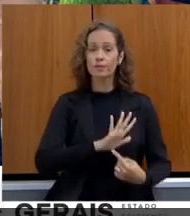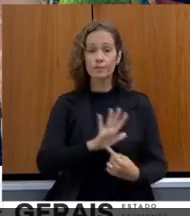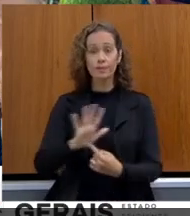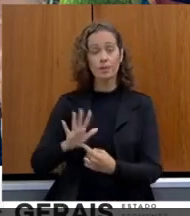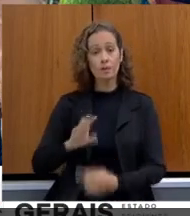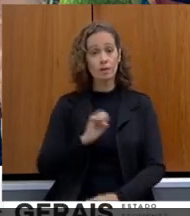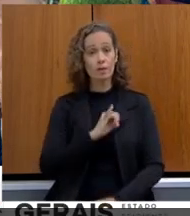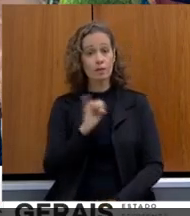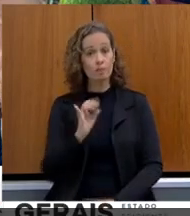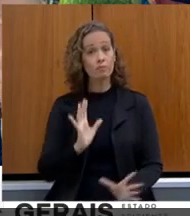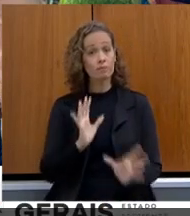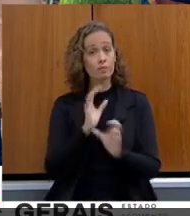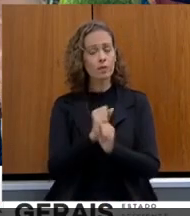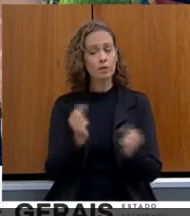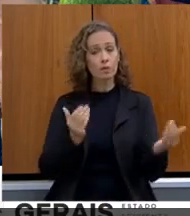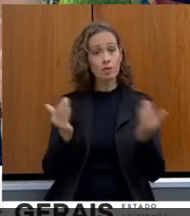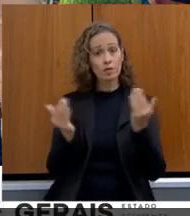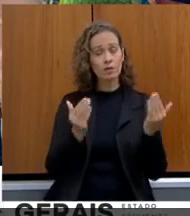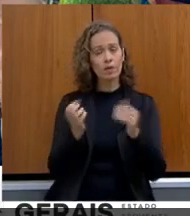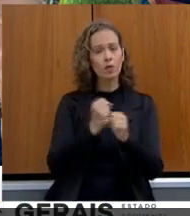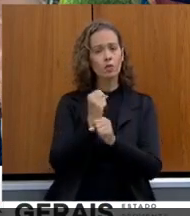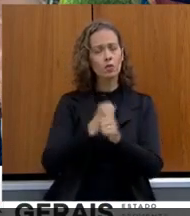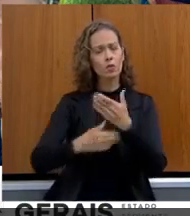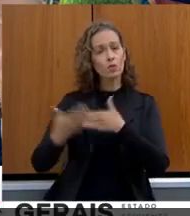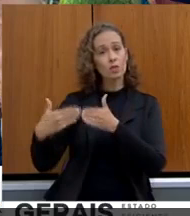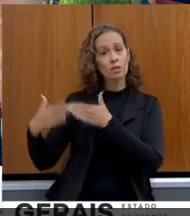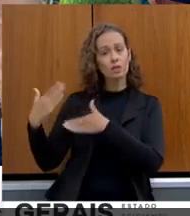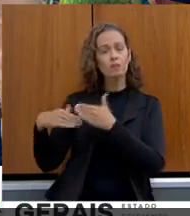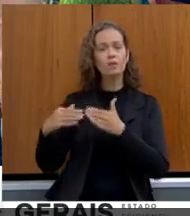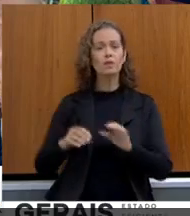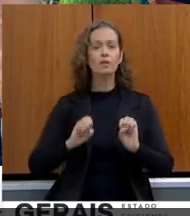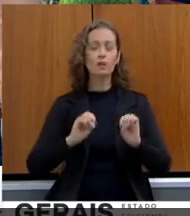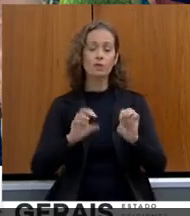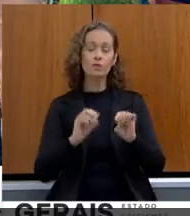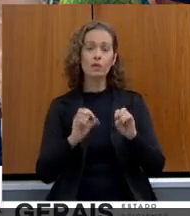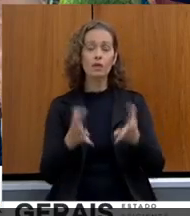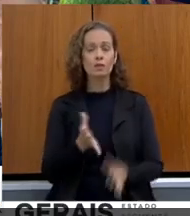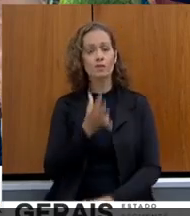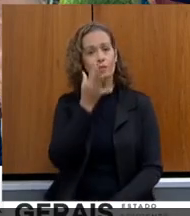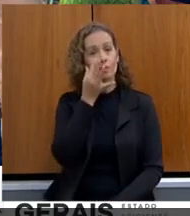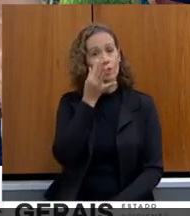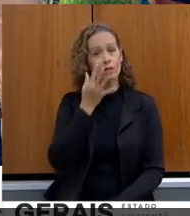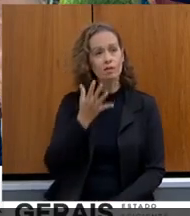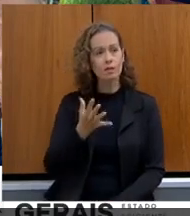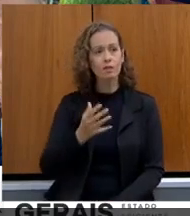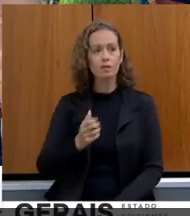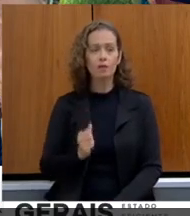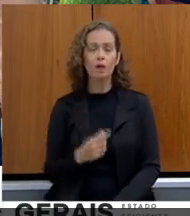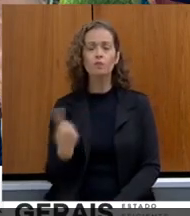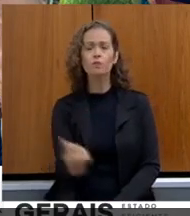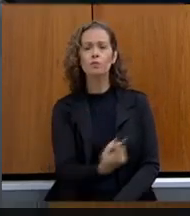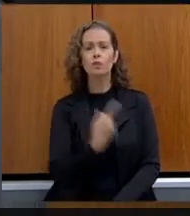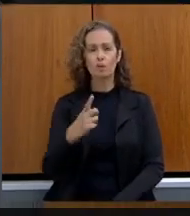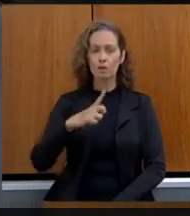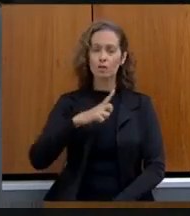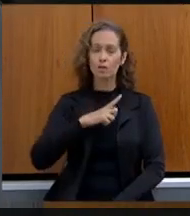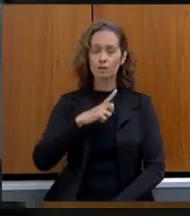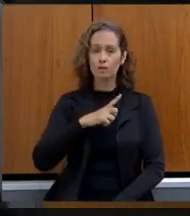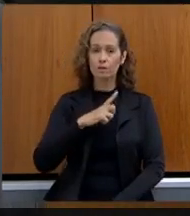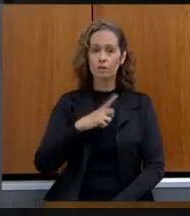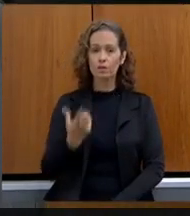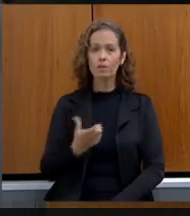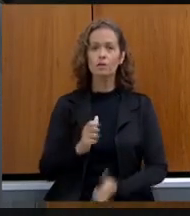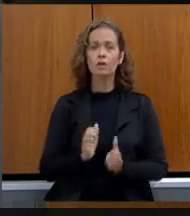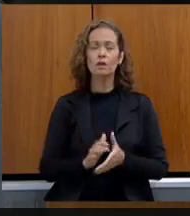considerada comparativamente aos anos em que a educação é ofertado de forma presencial na nós temos um